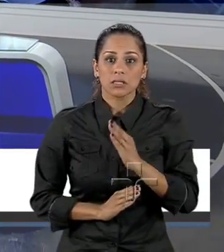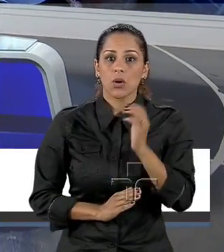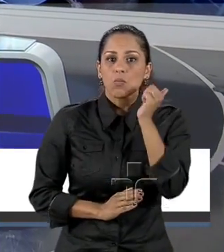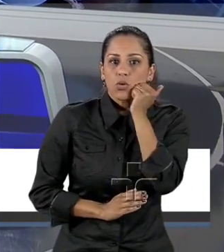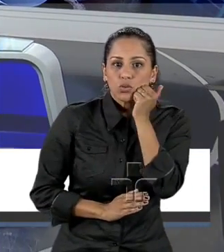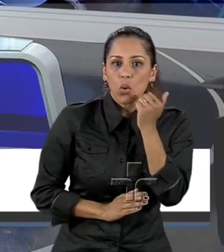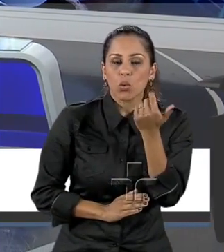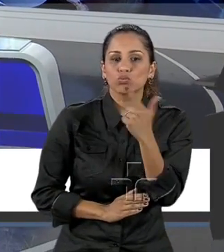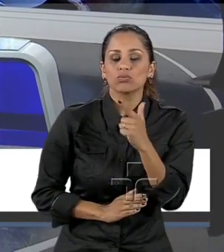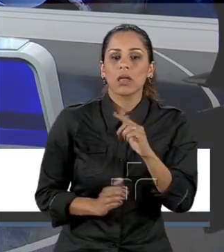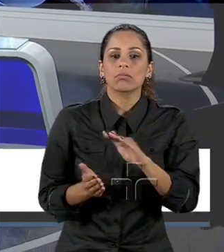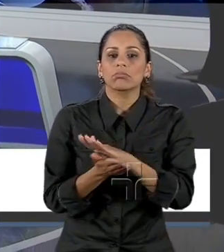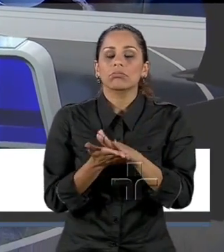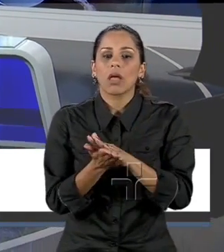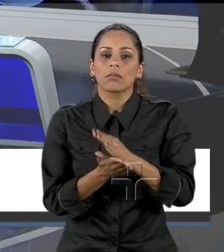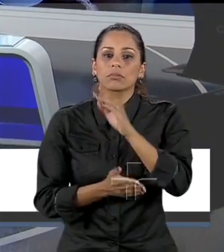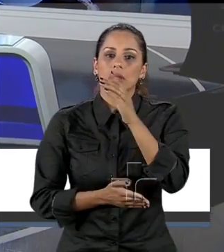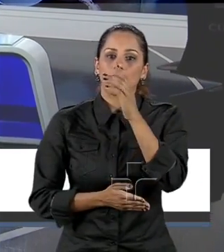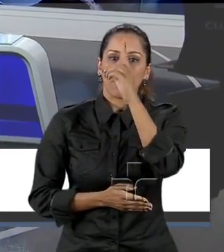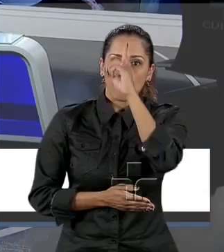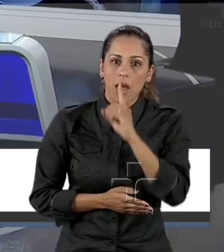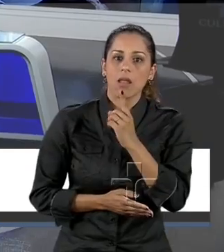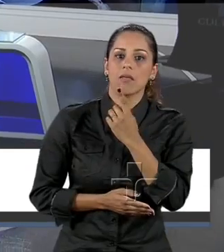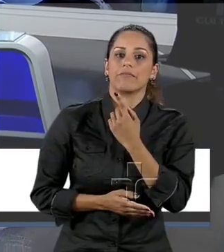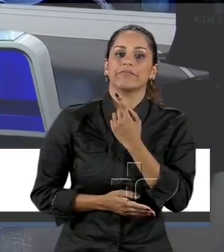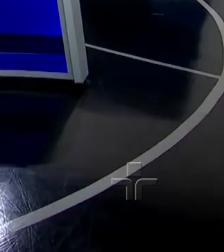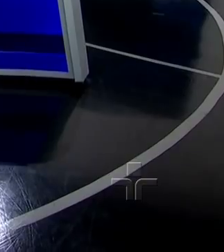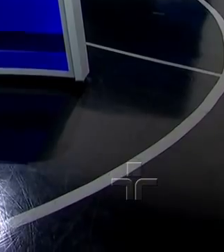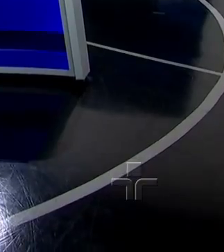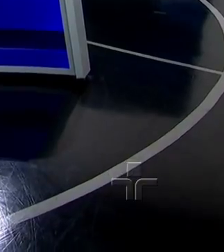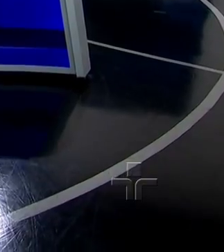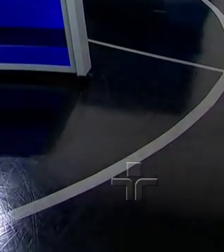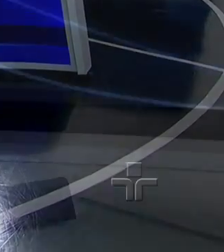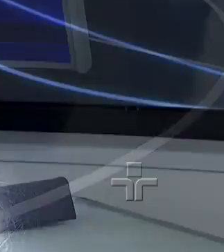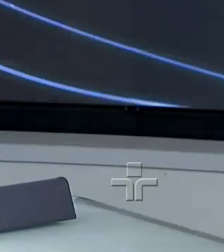amarela. São os nossos próximos assuntos, não saia daí.